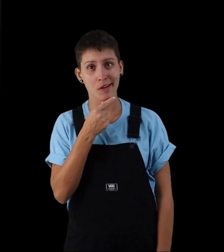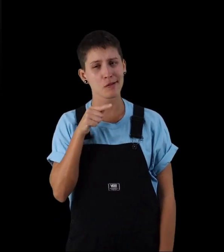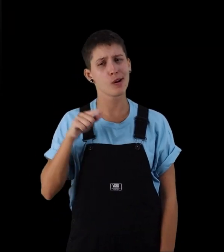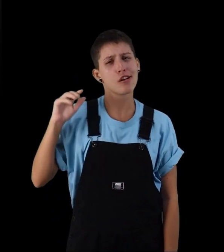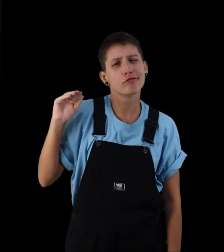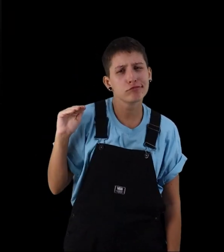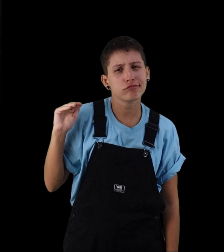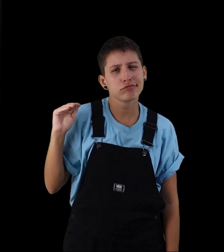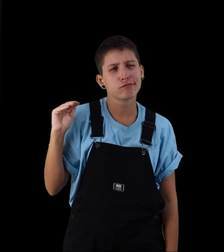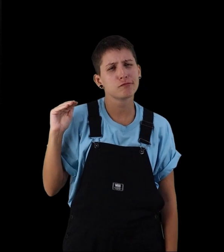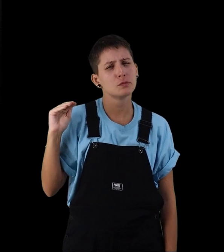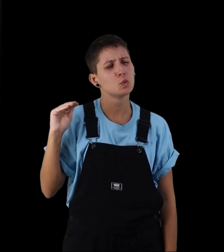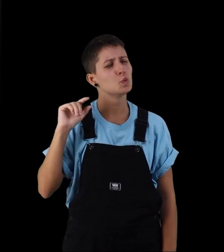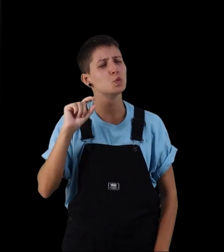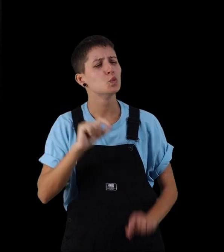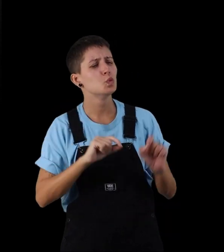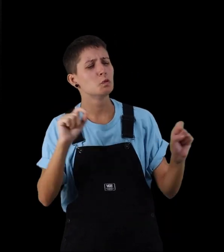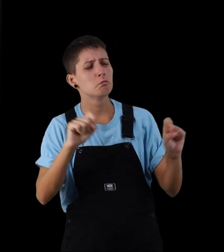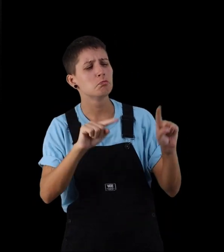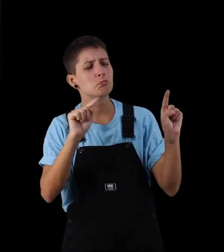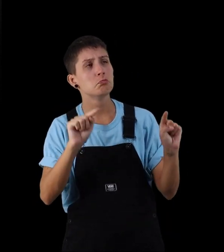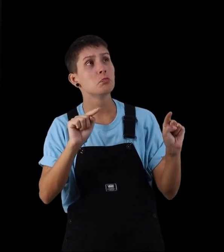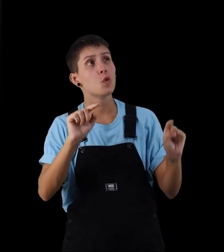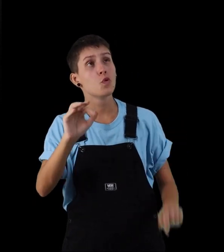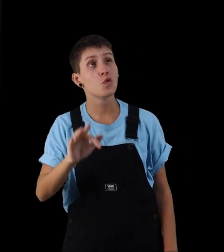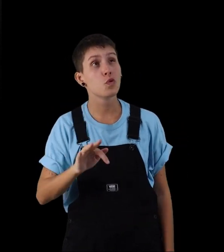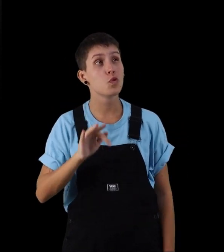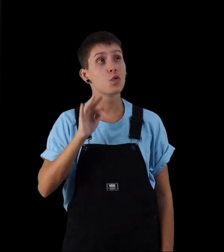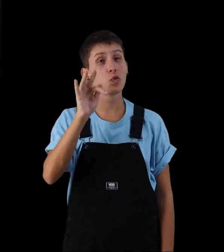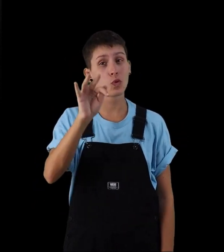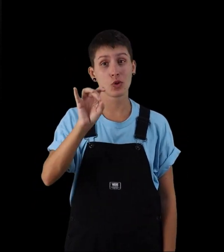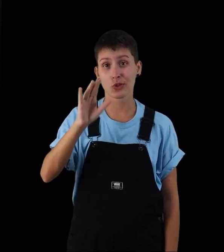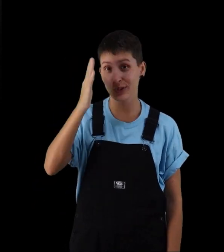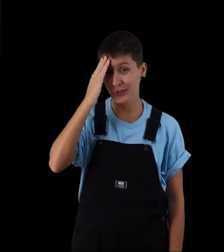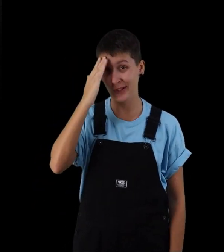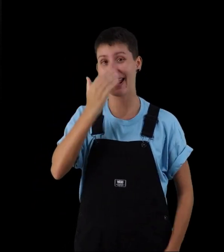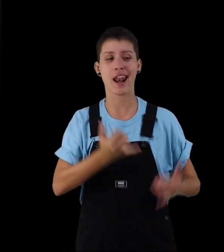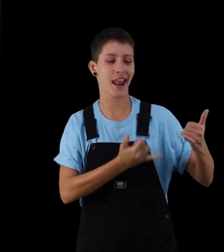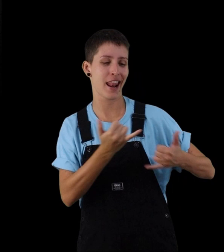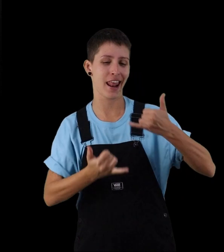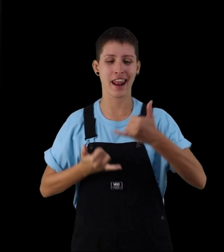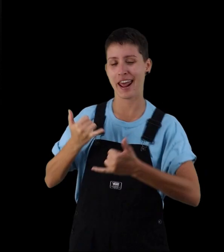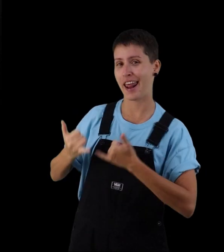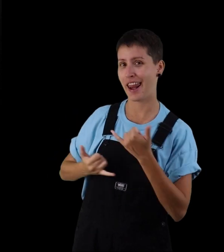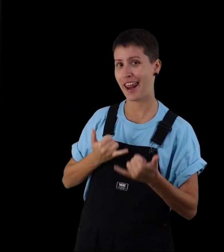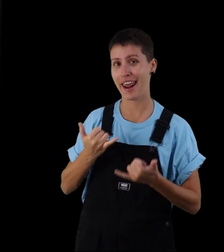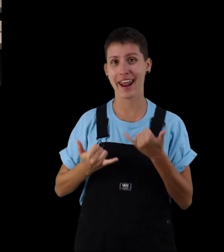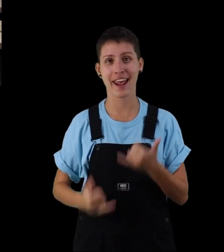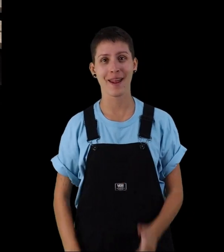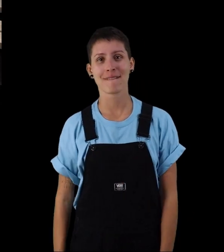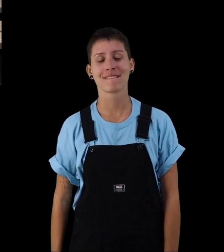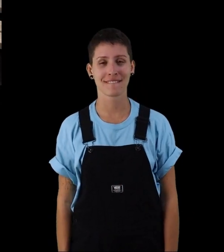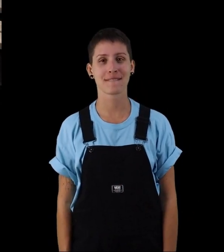O menino Edino era bem pequeno, não sabia o que seria quando crescesse. Só sabia de brincar.